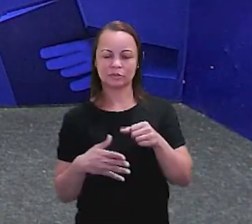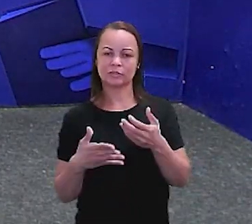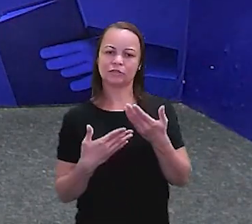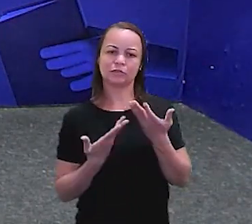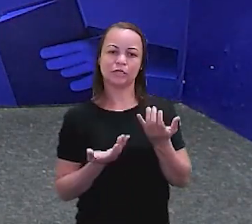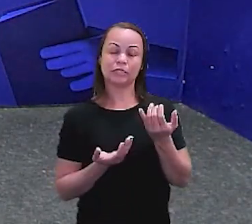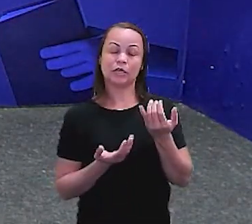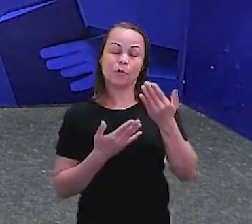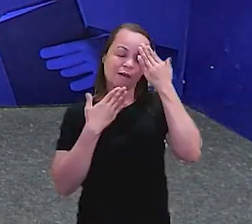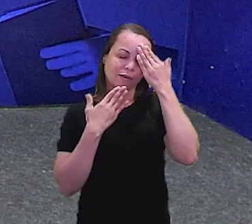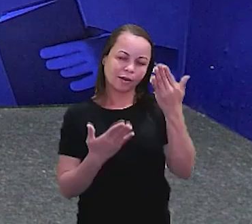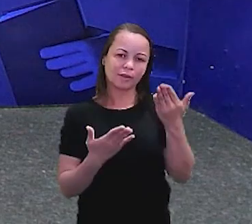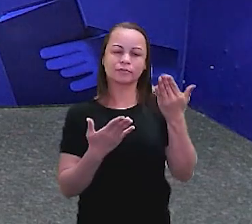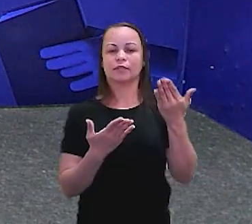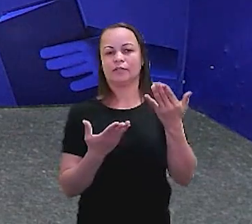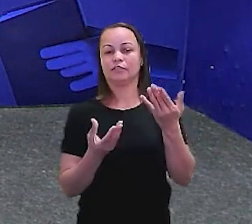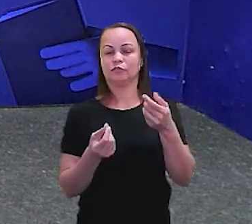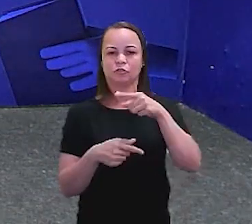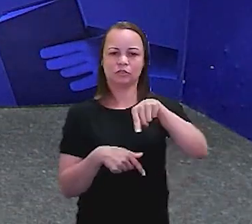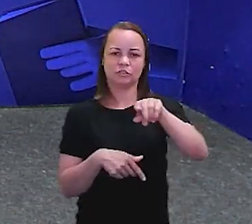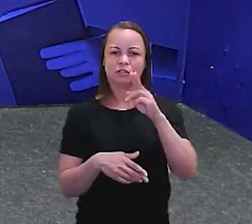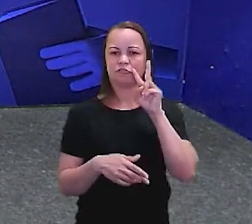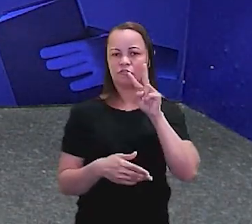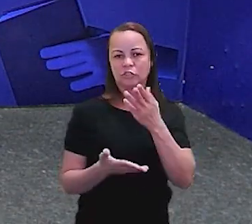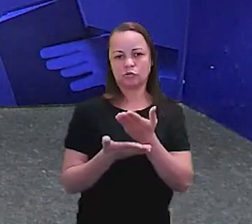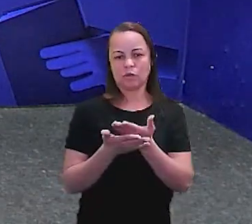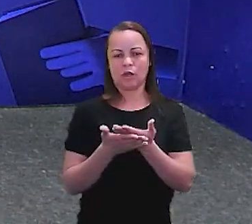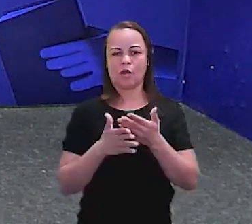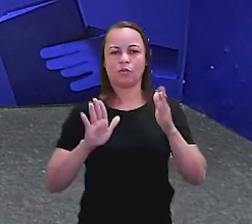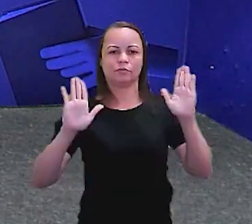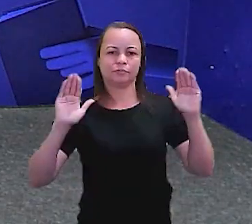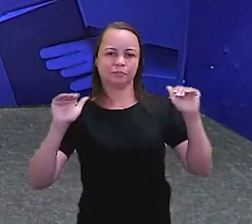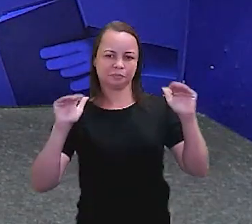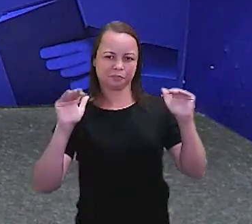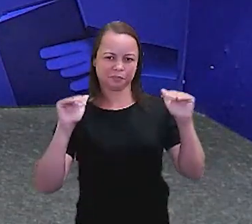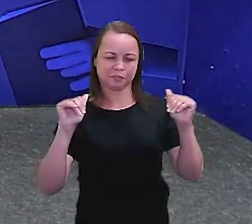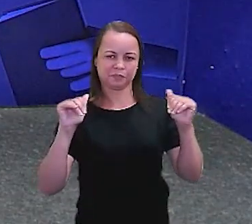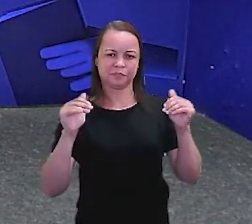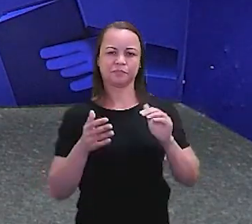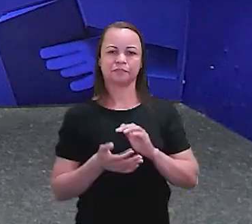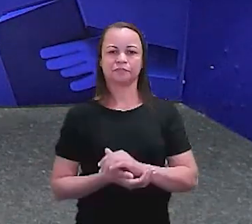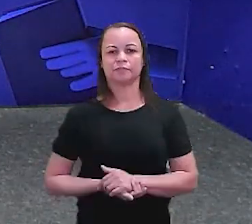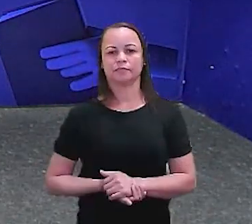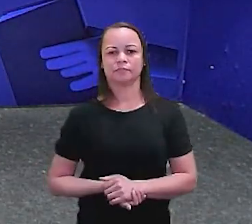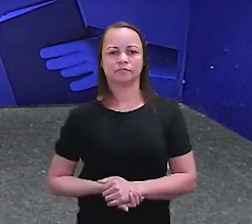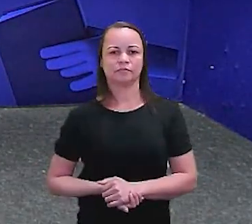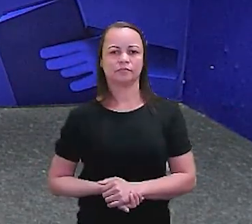assistido essa aula. Vou me despedindo de vocês. Tchau, tchau para todos. Até a próxima.